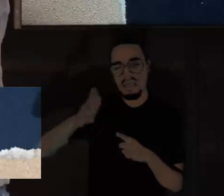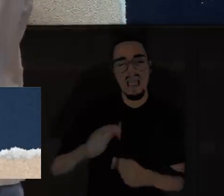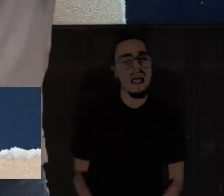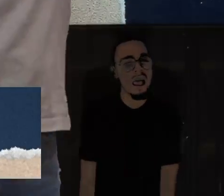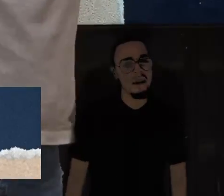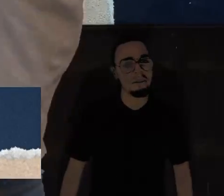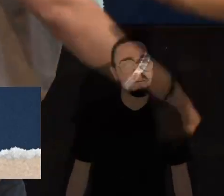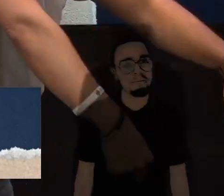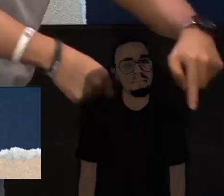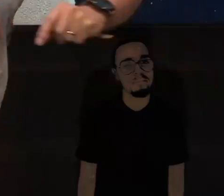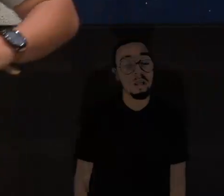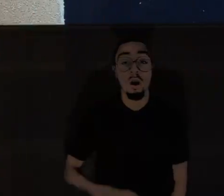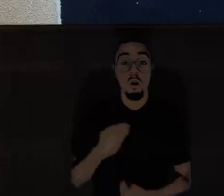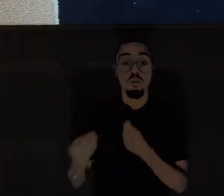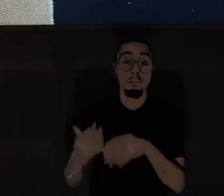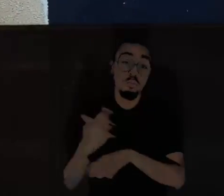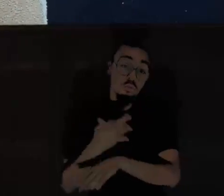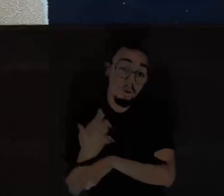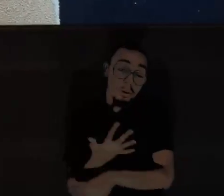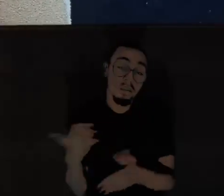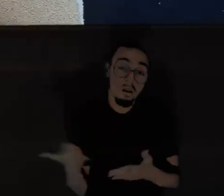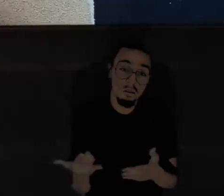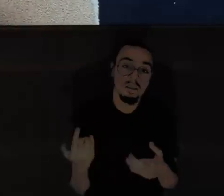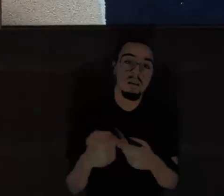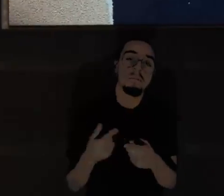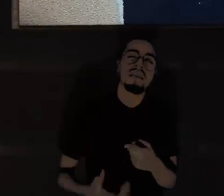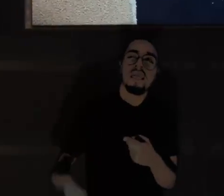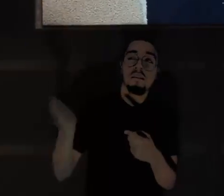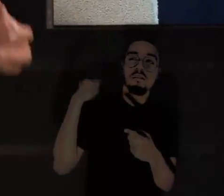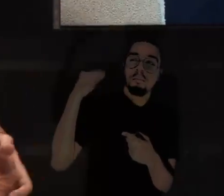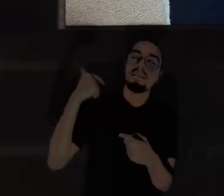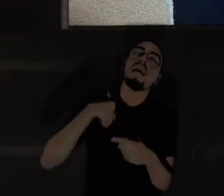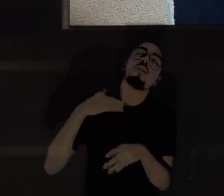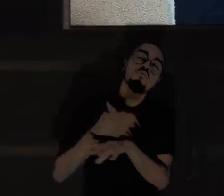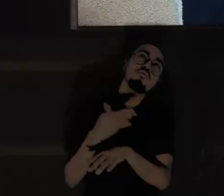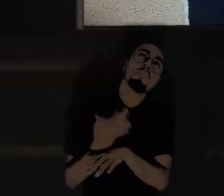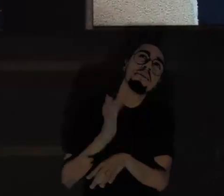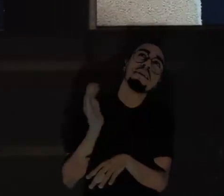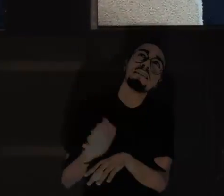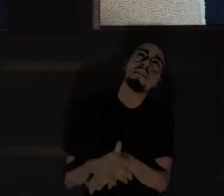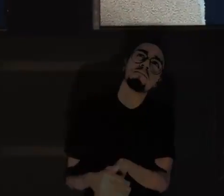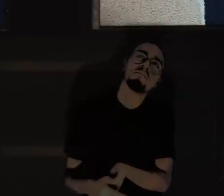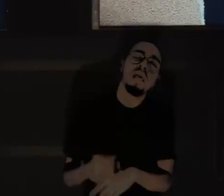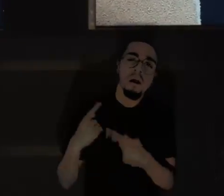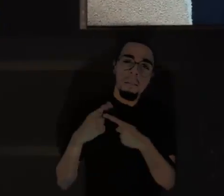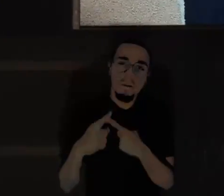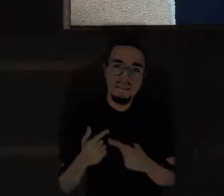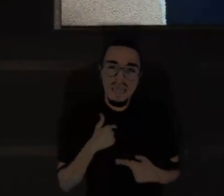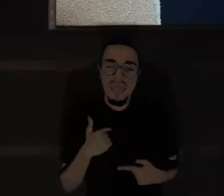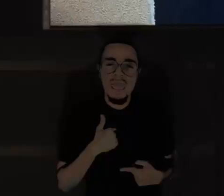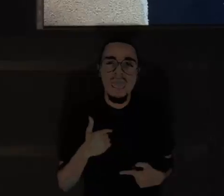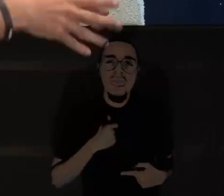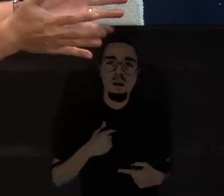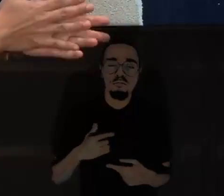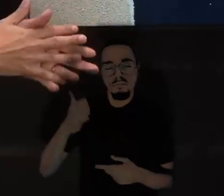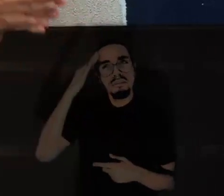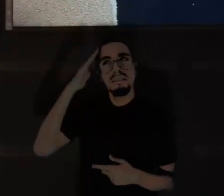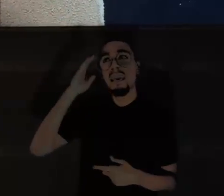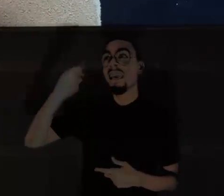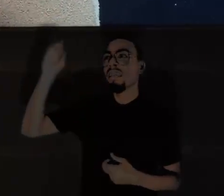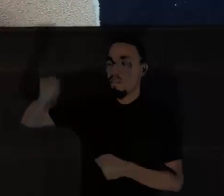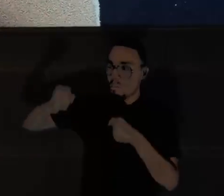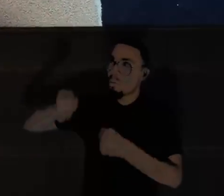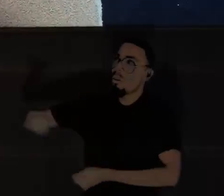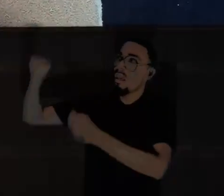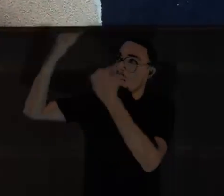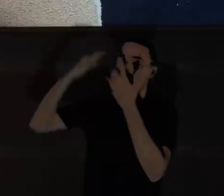lembro que eu já suportei antes. Por que que eu lembro que Deus vai me encher de poder hoje? Porque eu me lembro de uma outra fase que eu estava fraco e Deus me